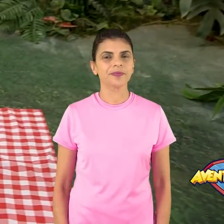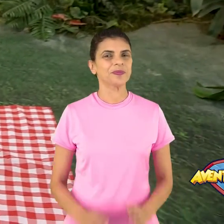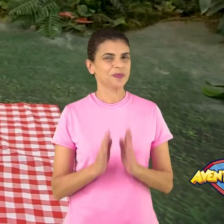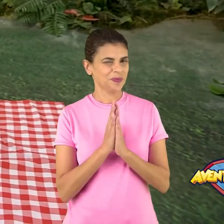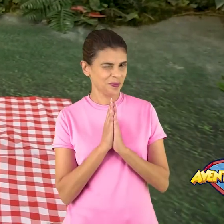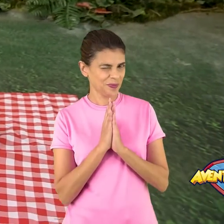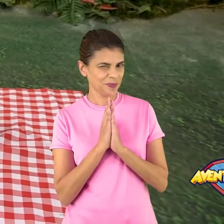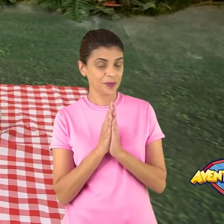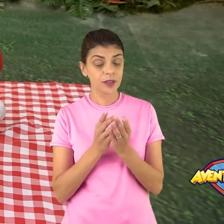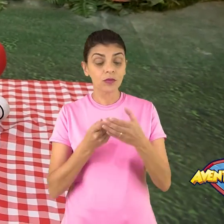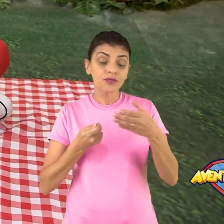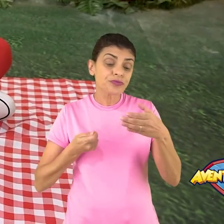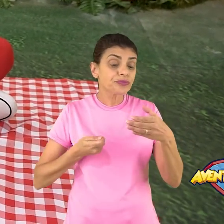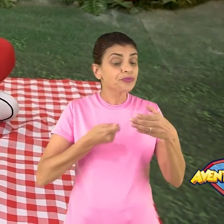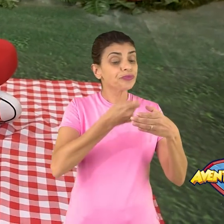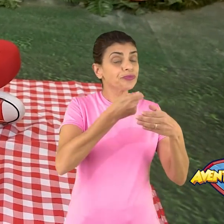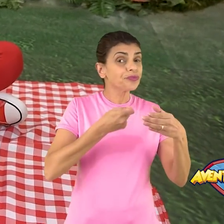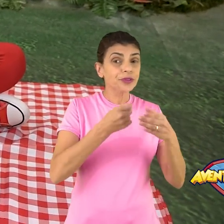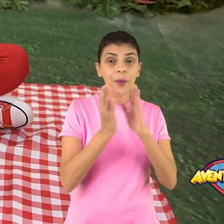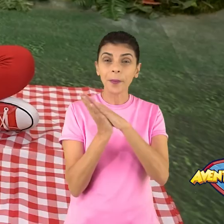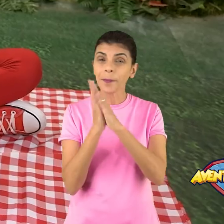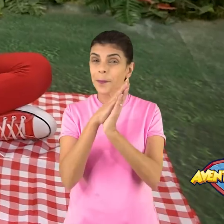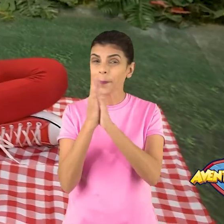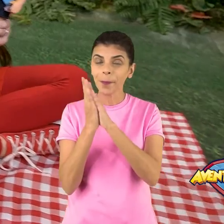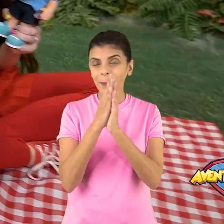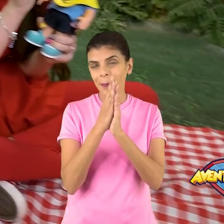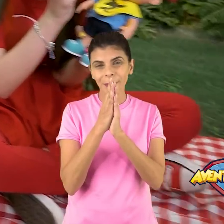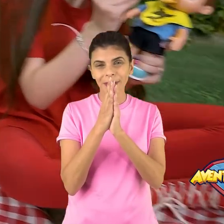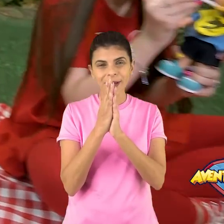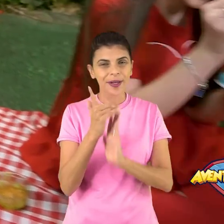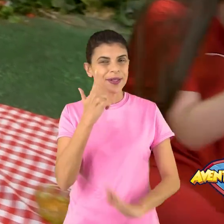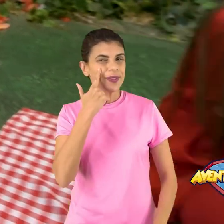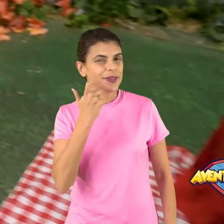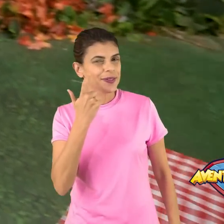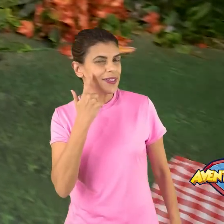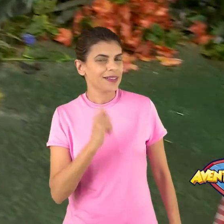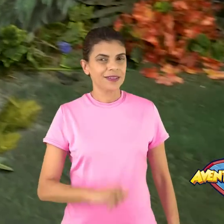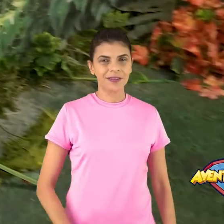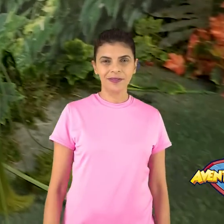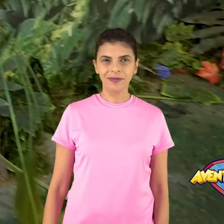Olha o aviãozinho, boneco do Lucas.